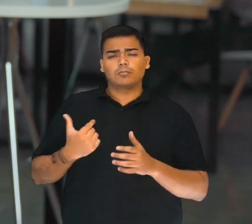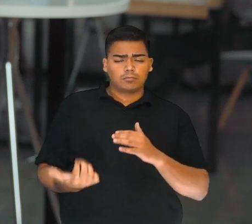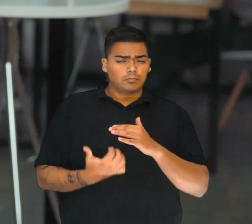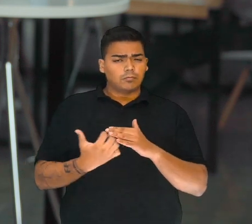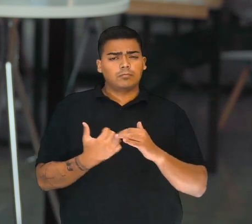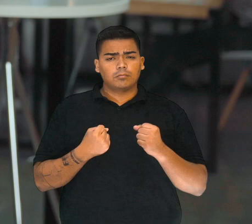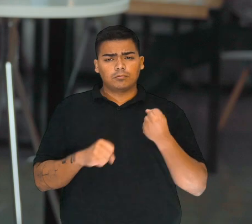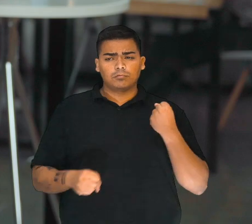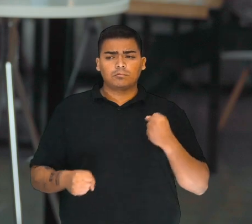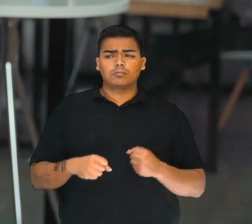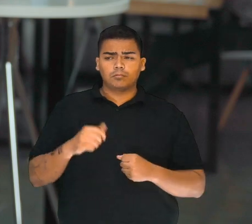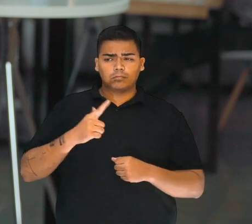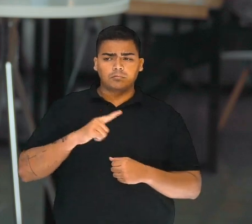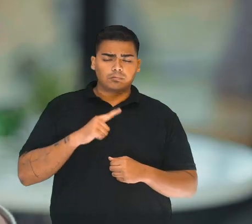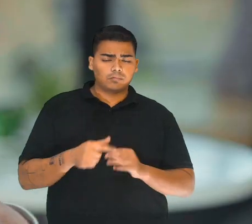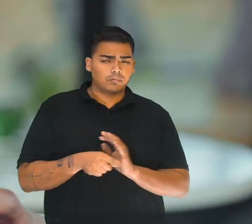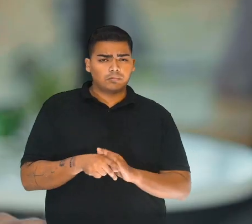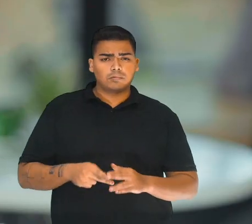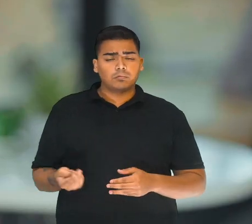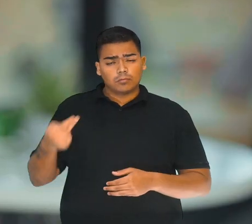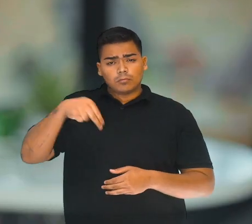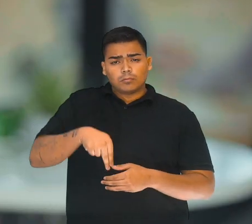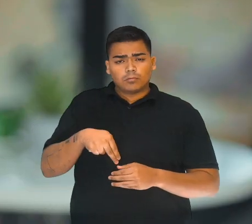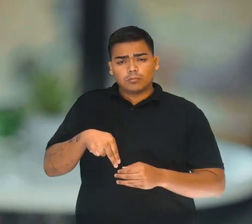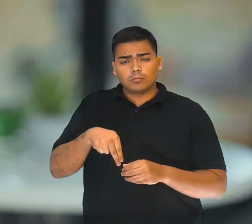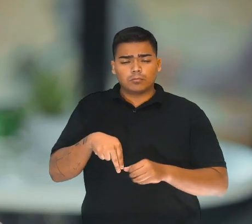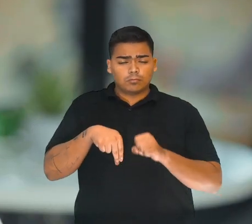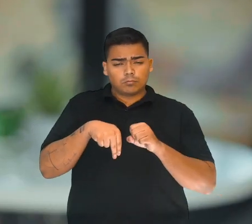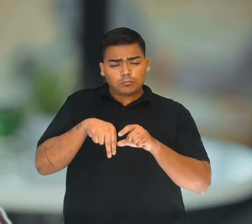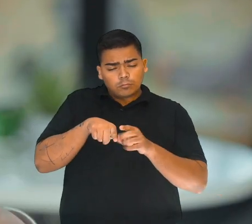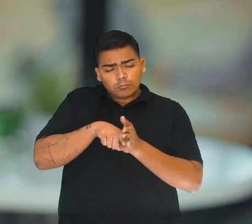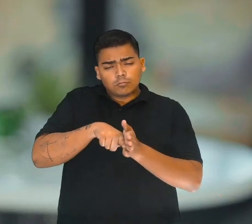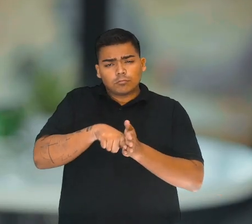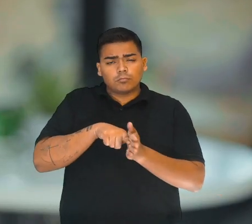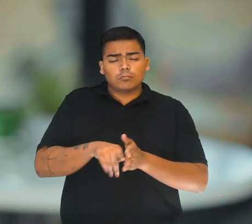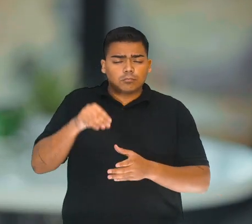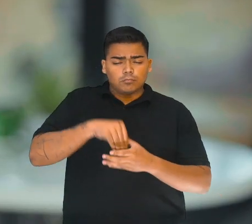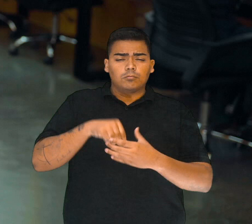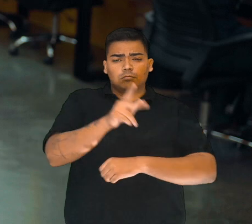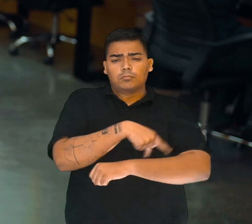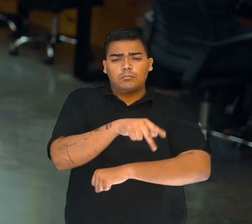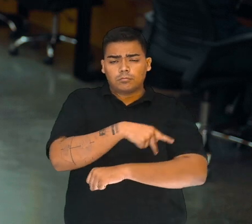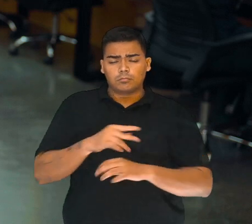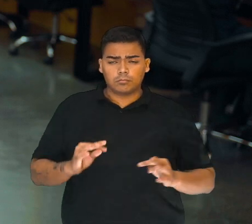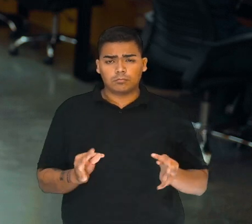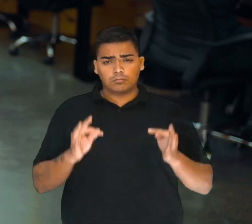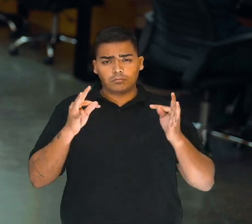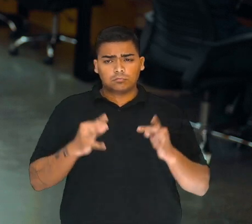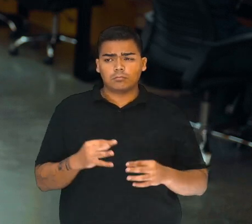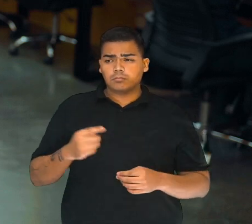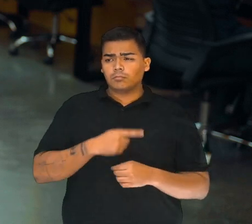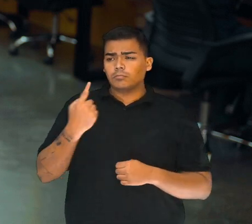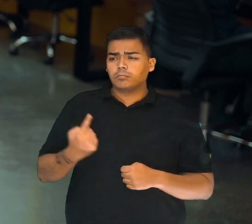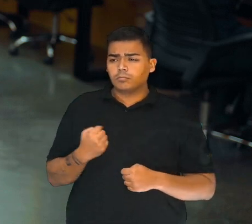empresas, grandes corporates, traz o seu núcleo de pesquisa, desenvolvimento e inovação para dentro do parque tecnológico. É como se o parque tecnológico